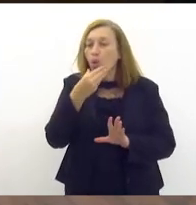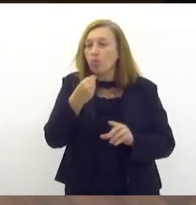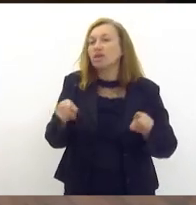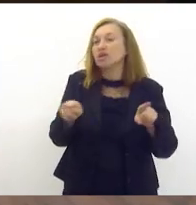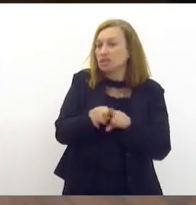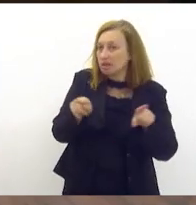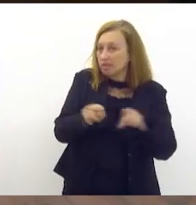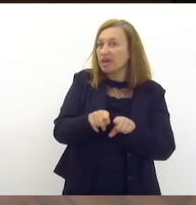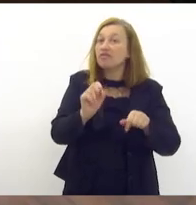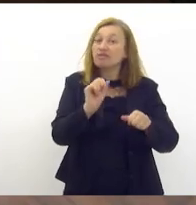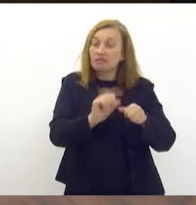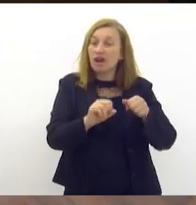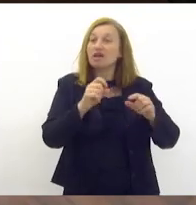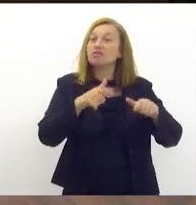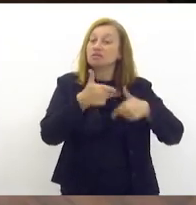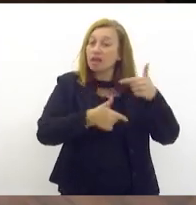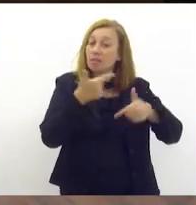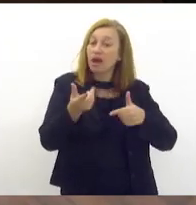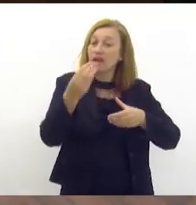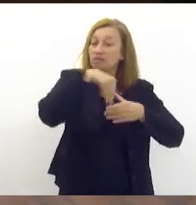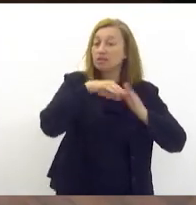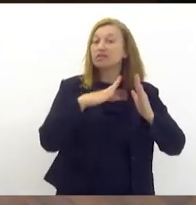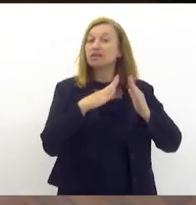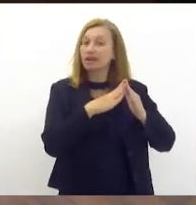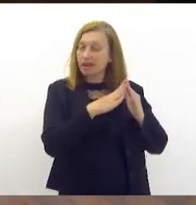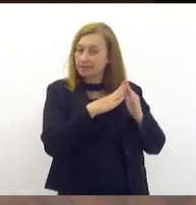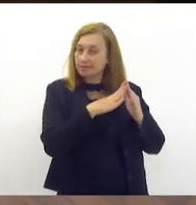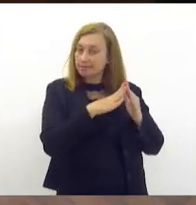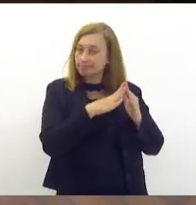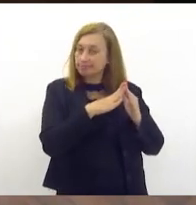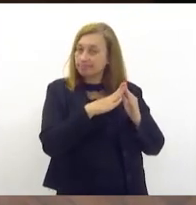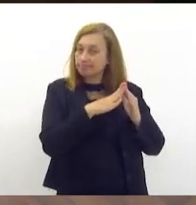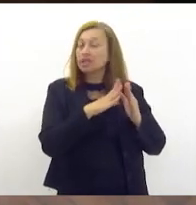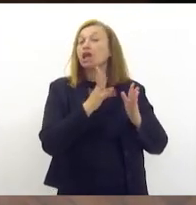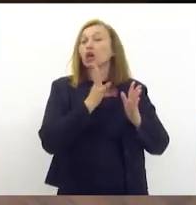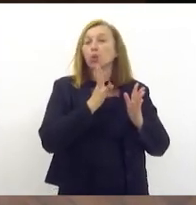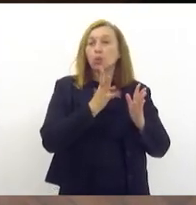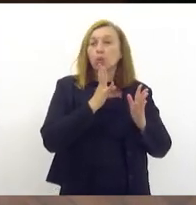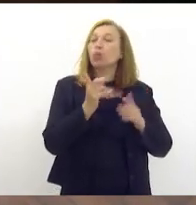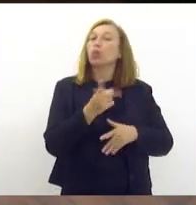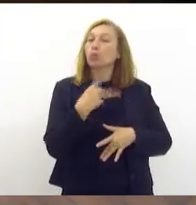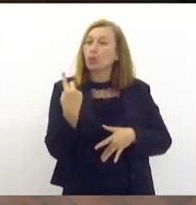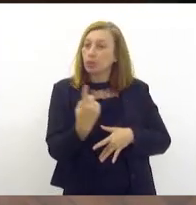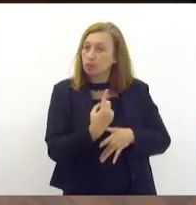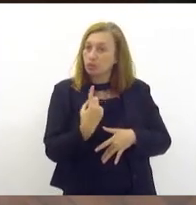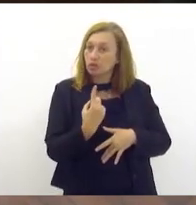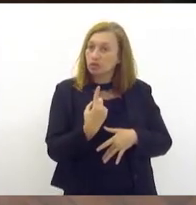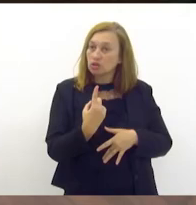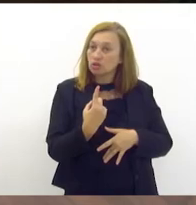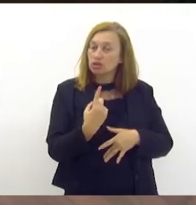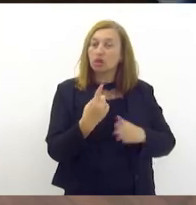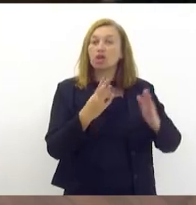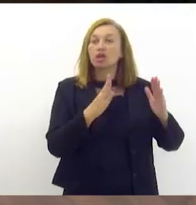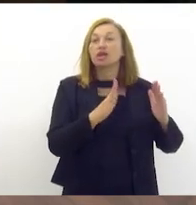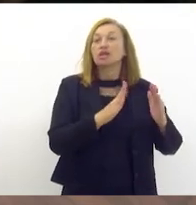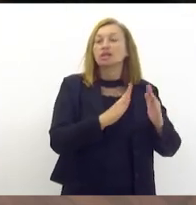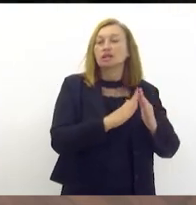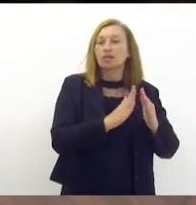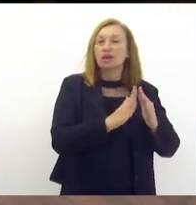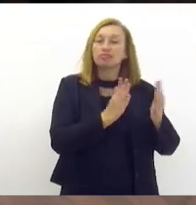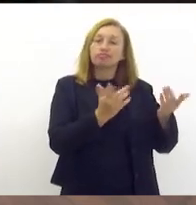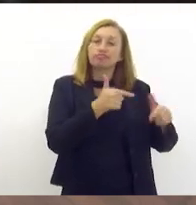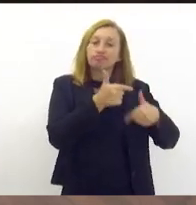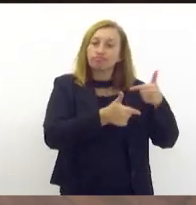também realizam esse tipo de trabalho que é reconhecido por nós de doméstico.